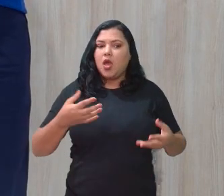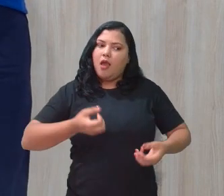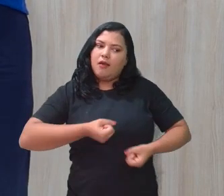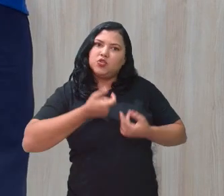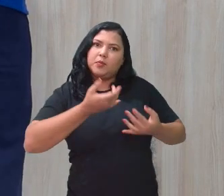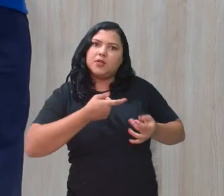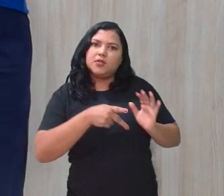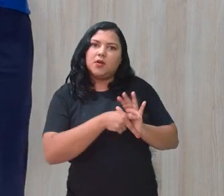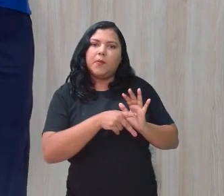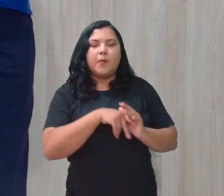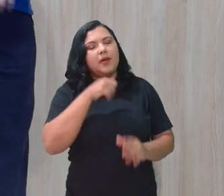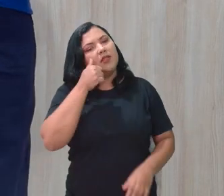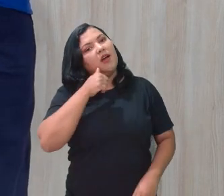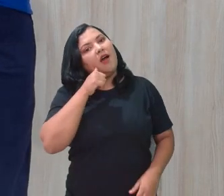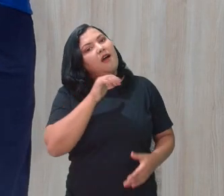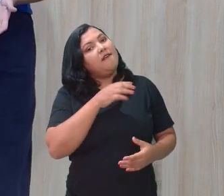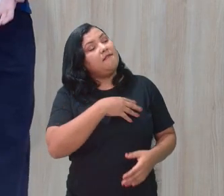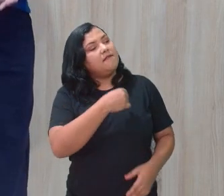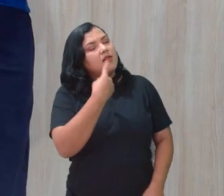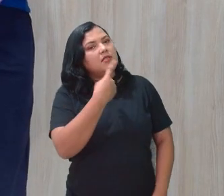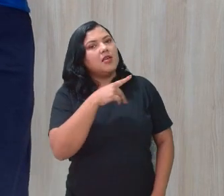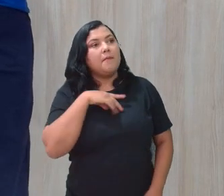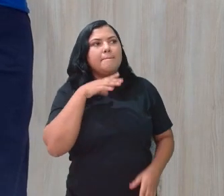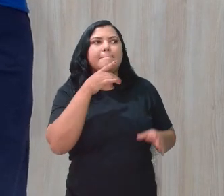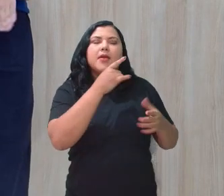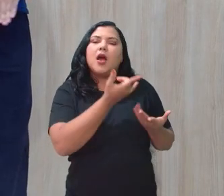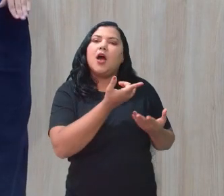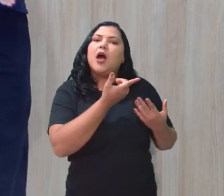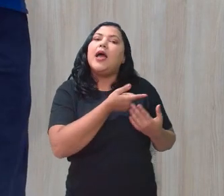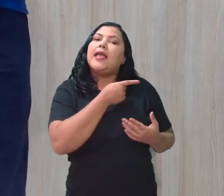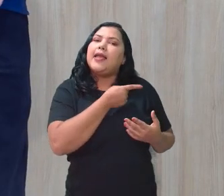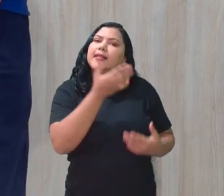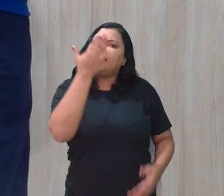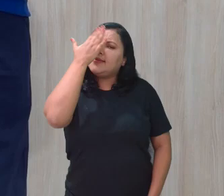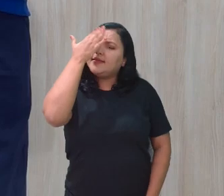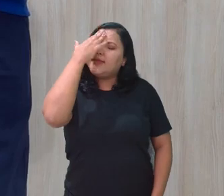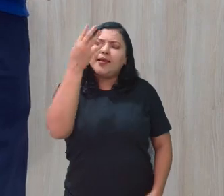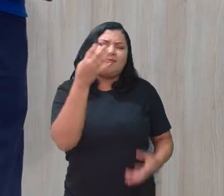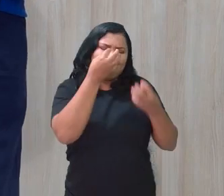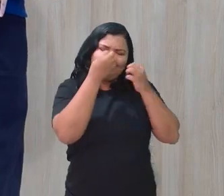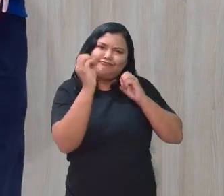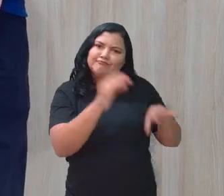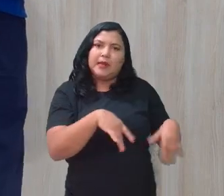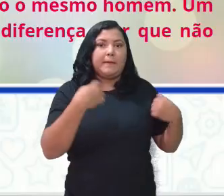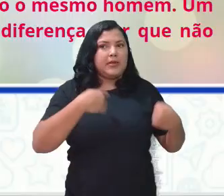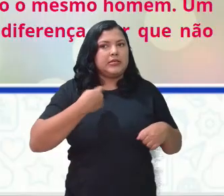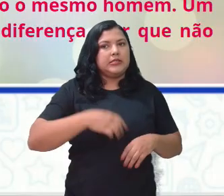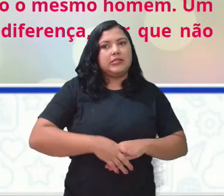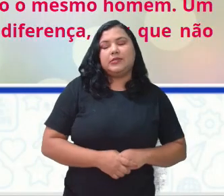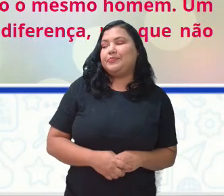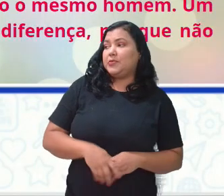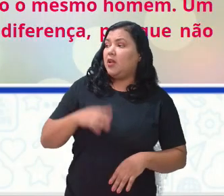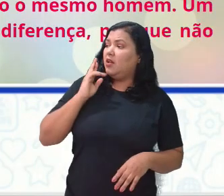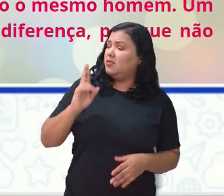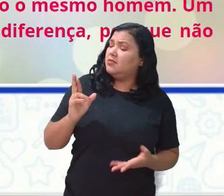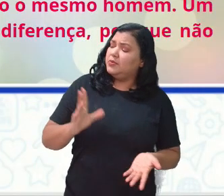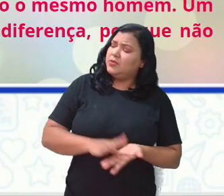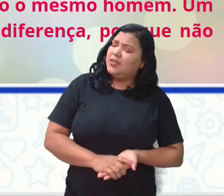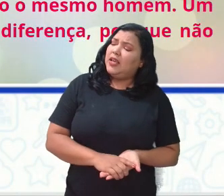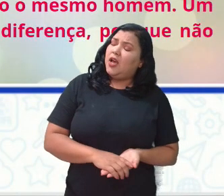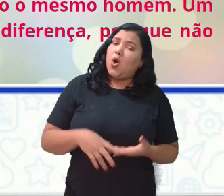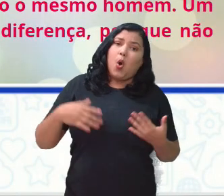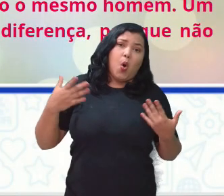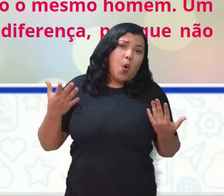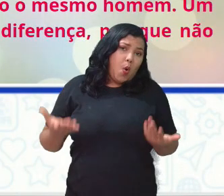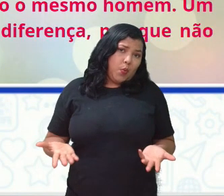ele, para dissuadir, para convencer o pai a abrir mão do nariz postiço. Ao que ele responde